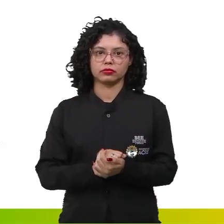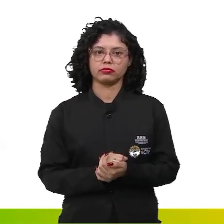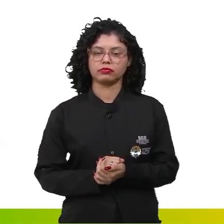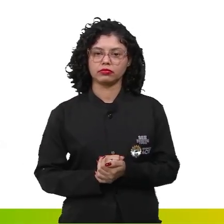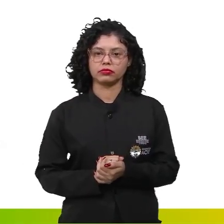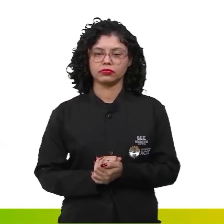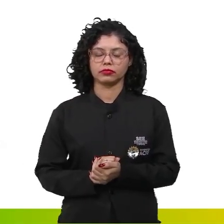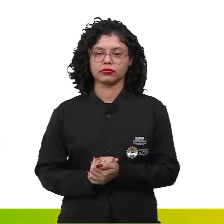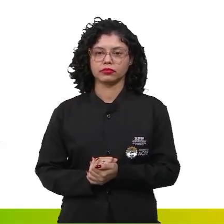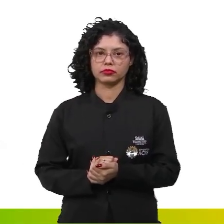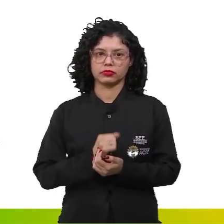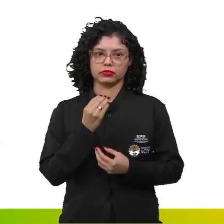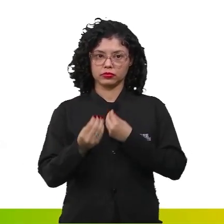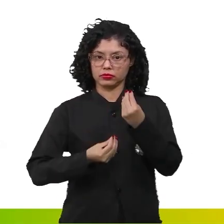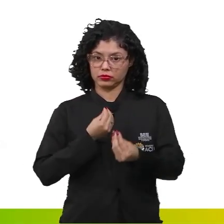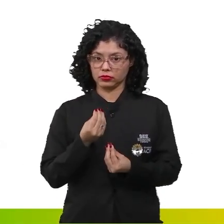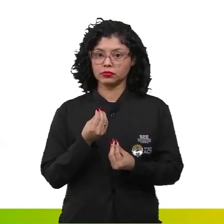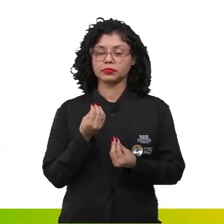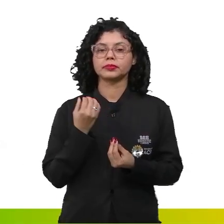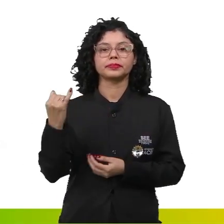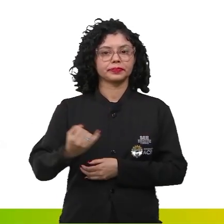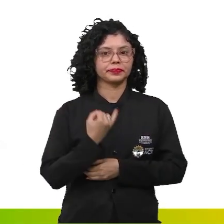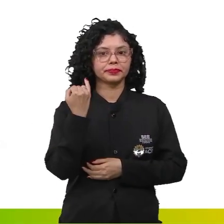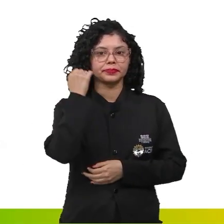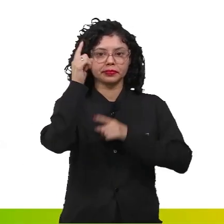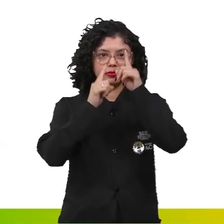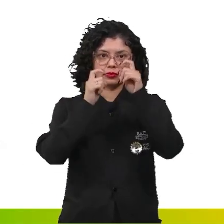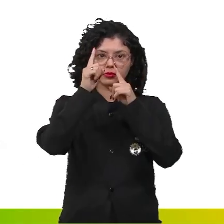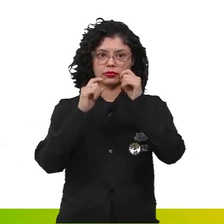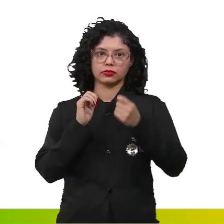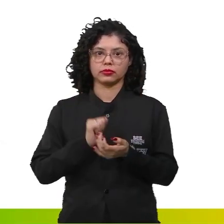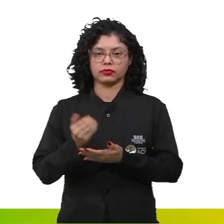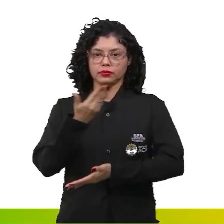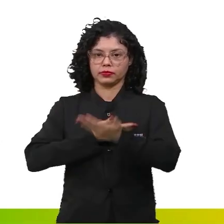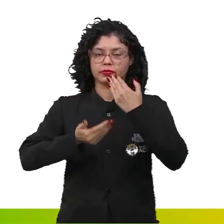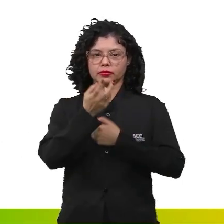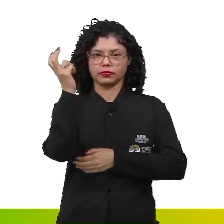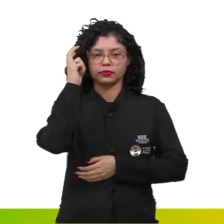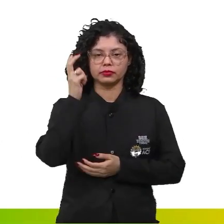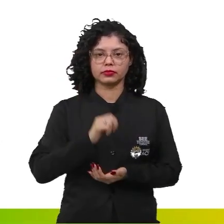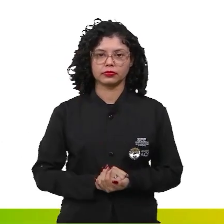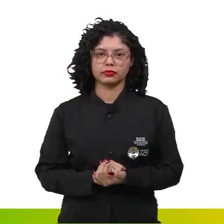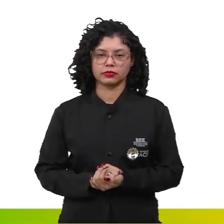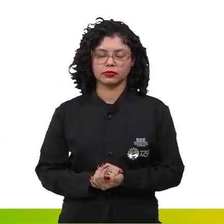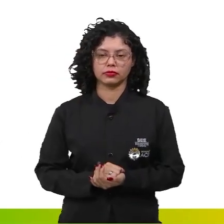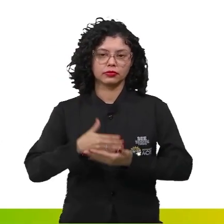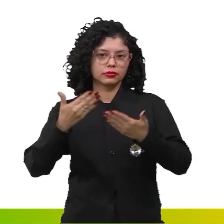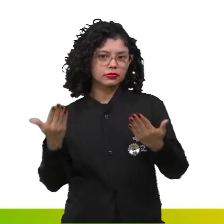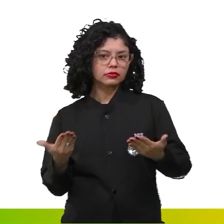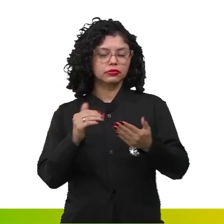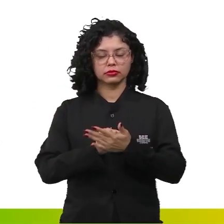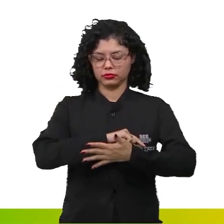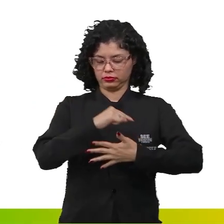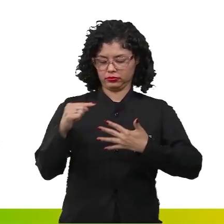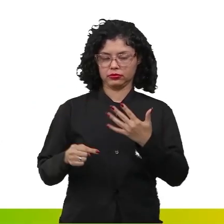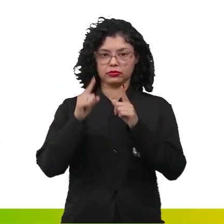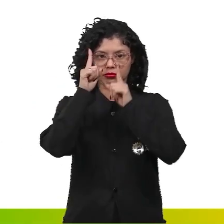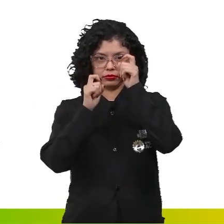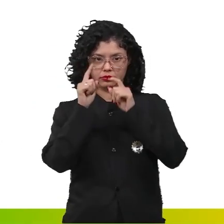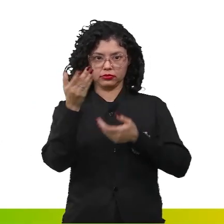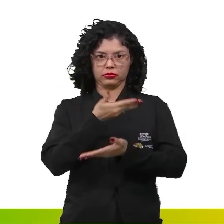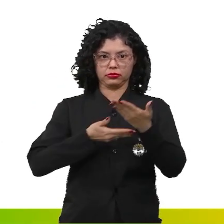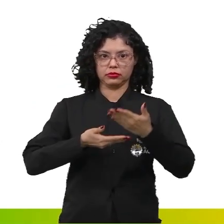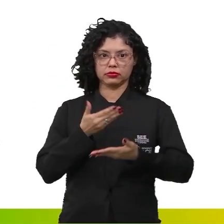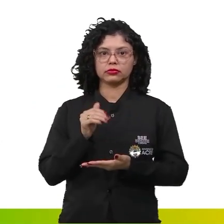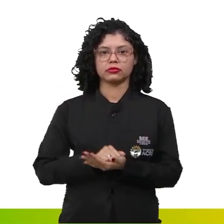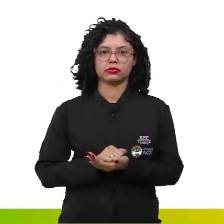corpo como meio principal de expressão, interação e cultura. Então, ó, são os elementos de expressão, interação